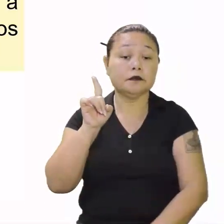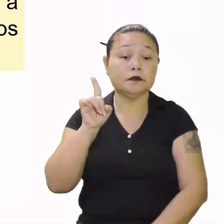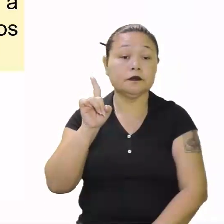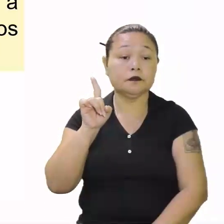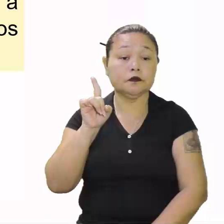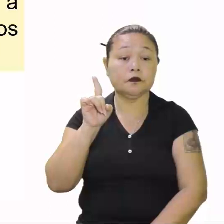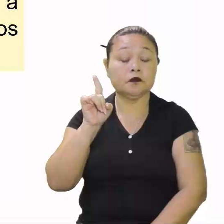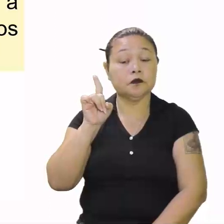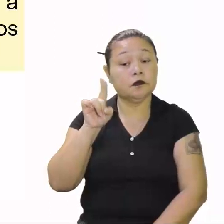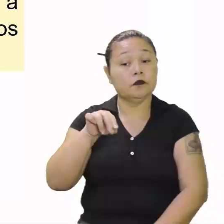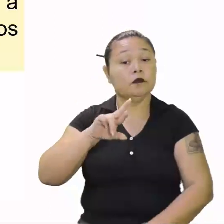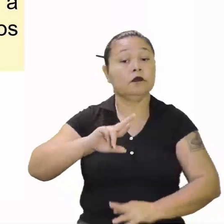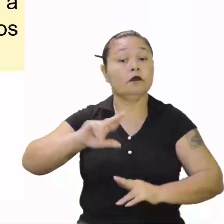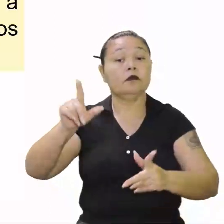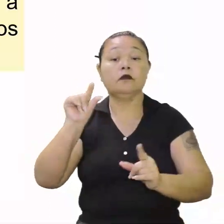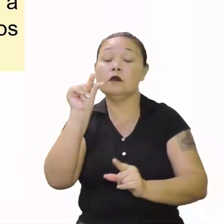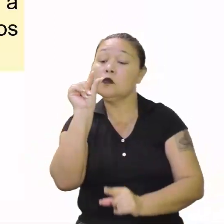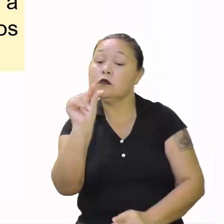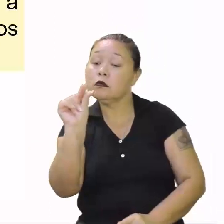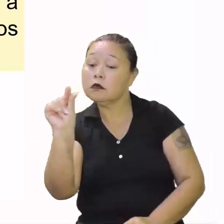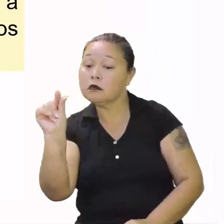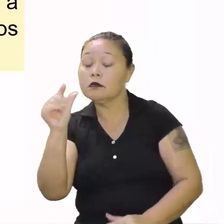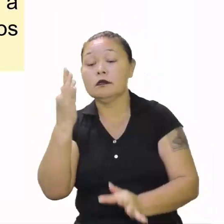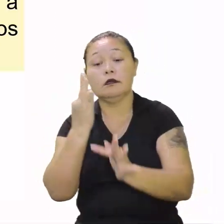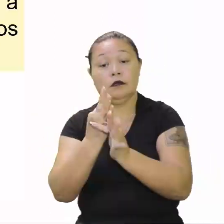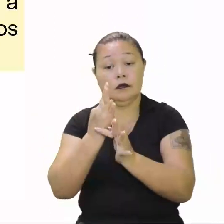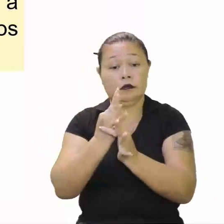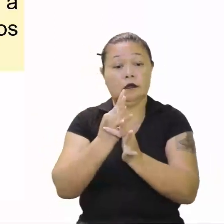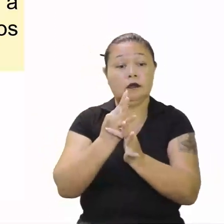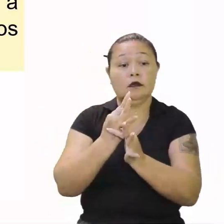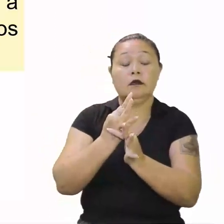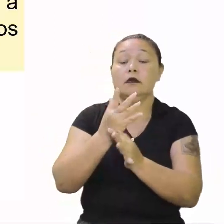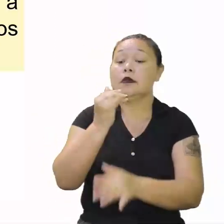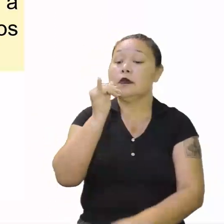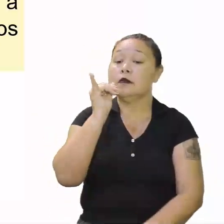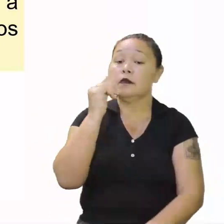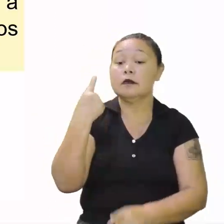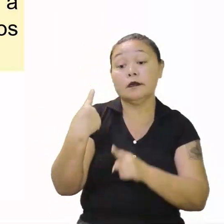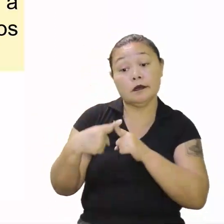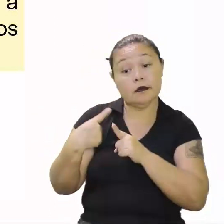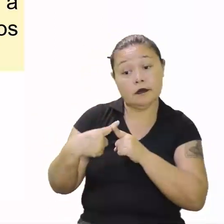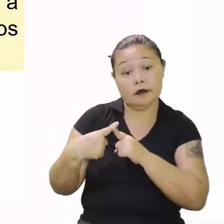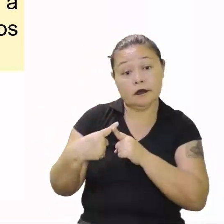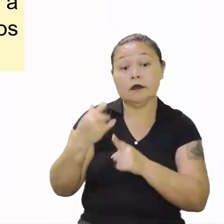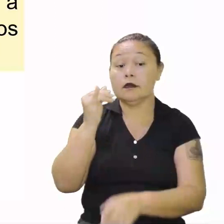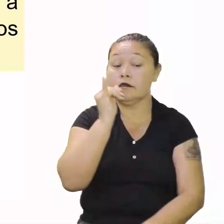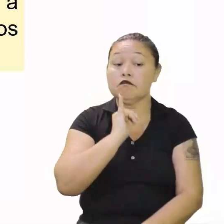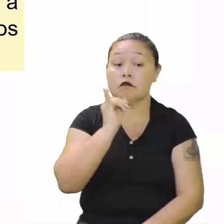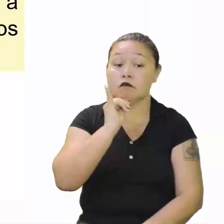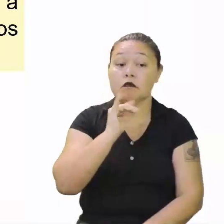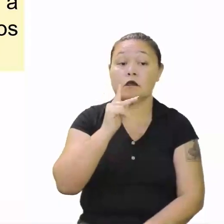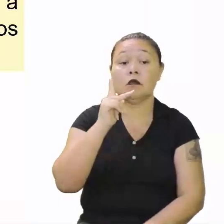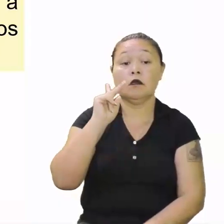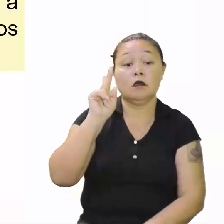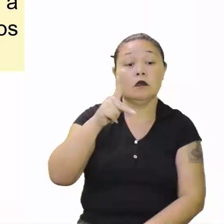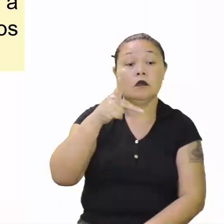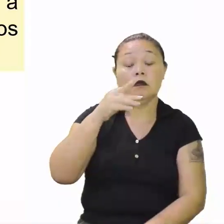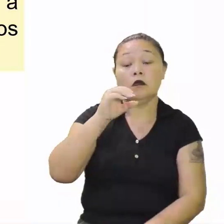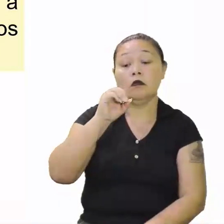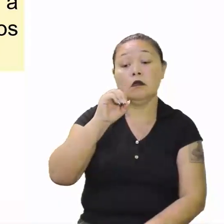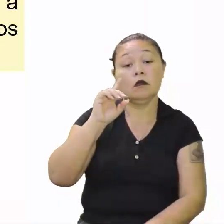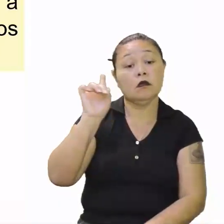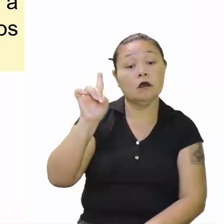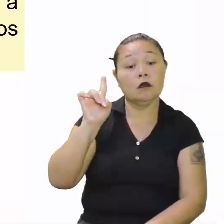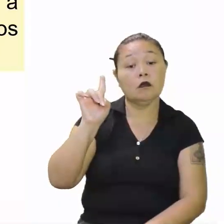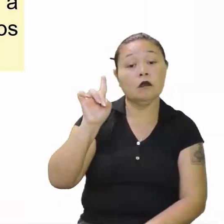Grandeza física é diferente de unidade física, tá bom? Por quê? Por exemplo, vejam